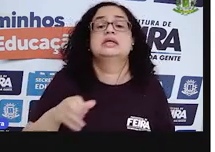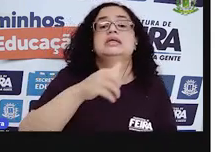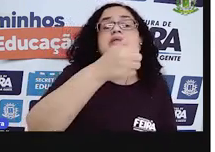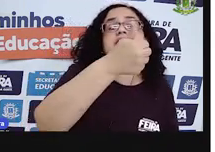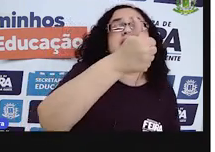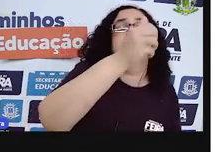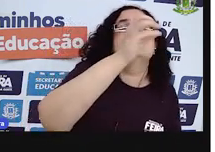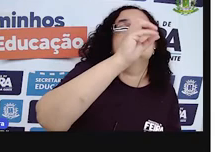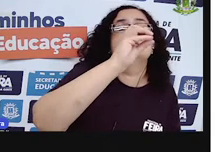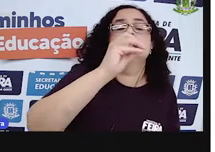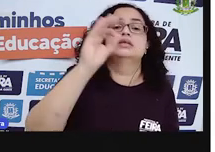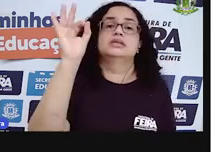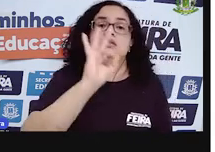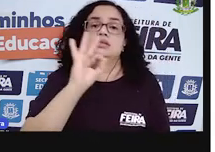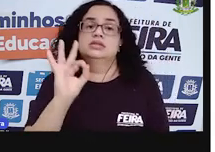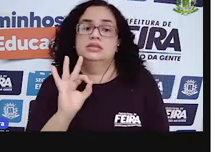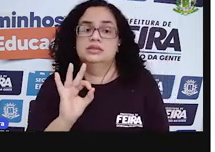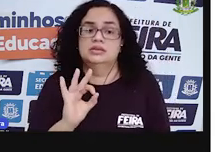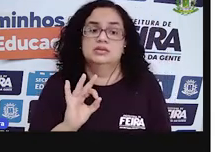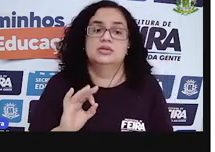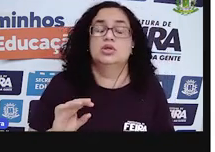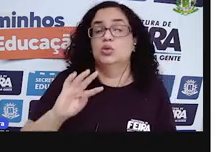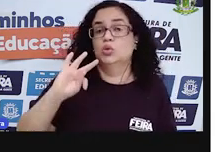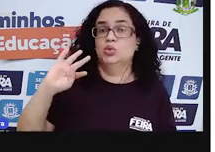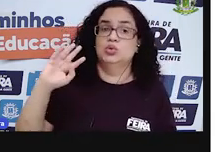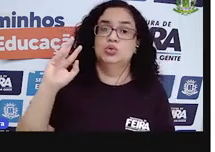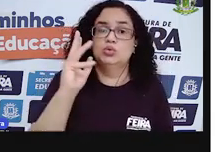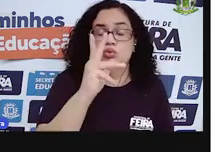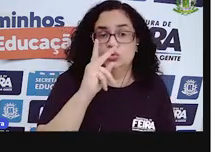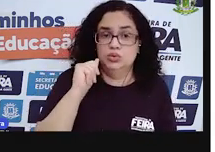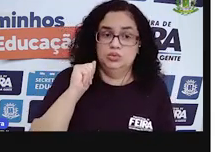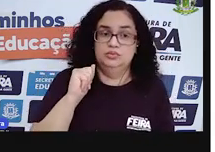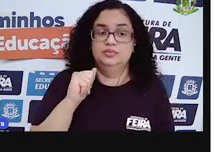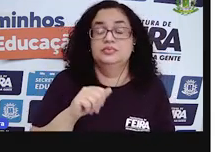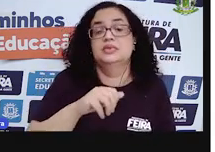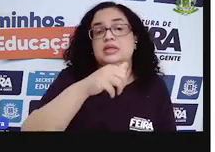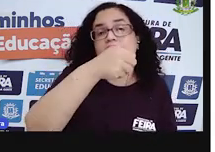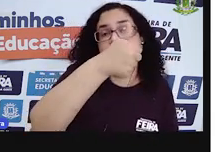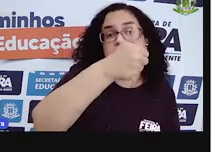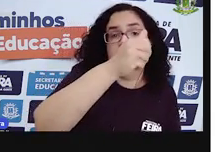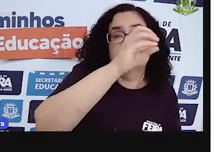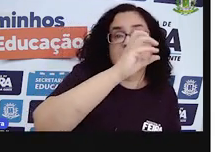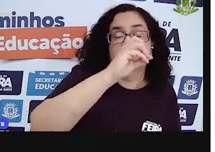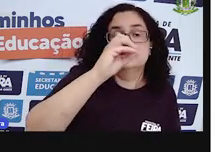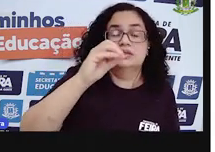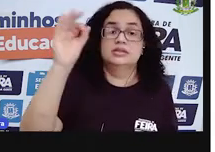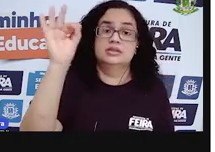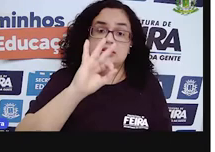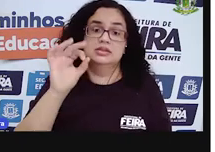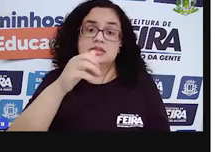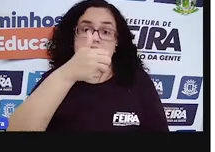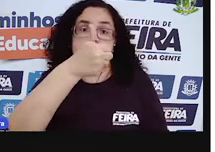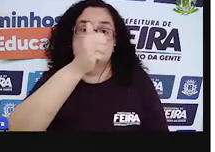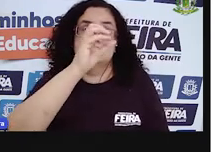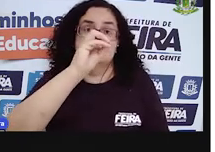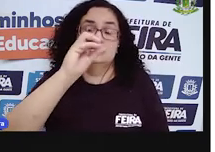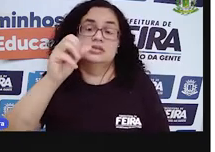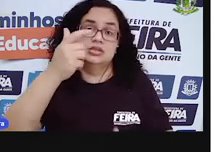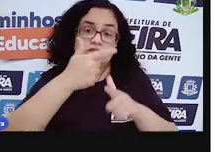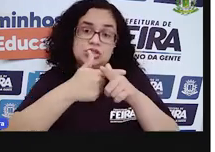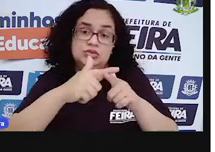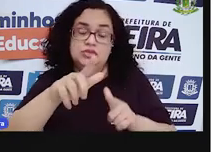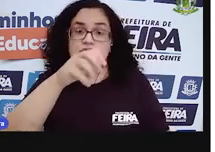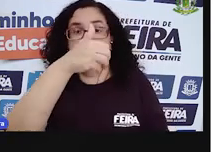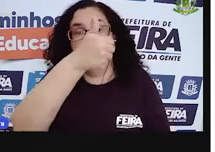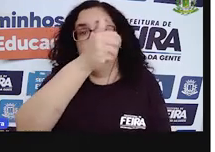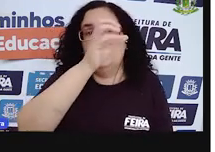o 100porcento 100porcento representa o total 100% sem dividido